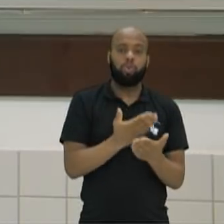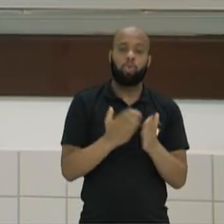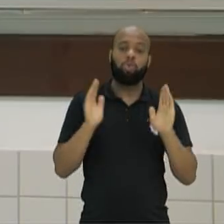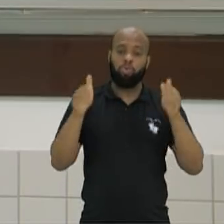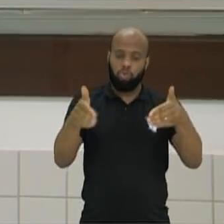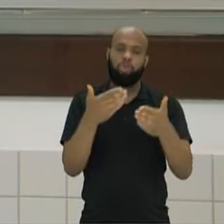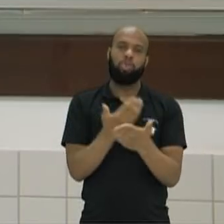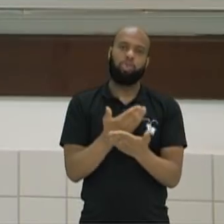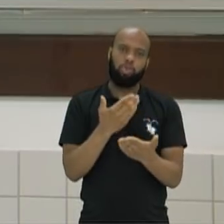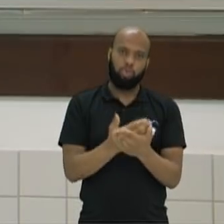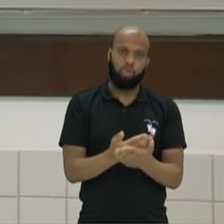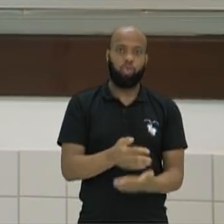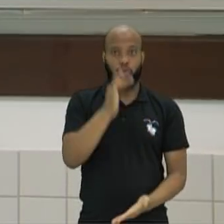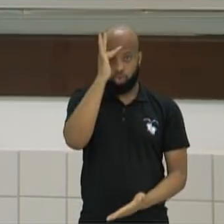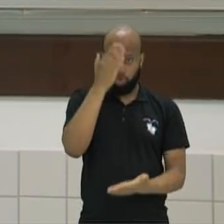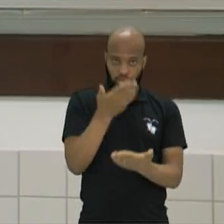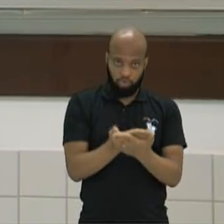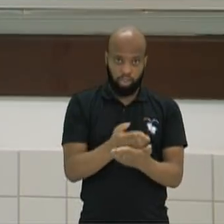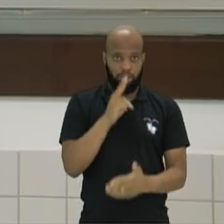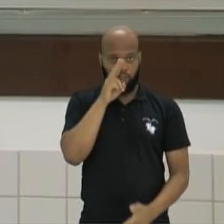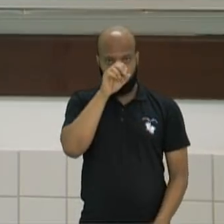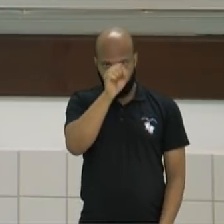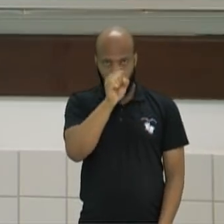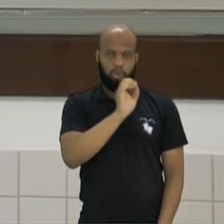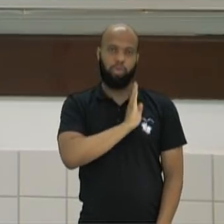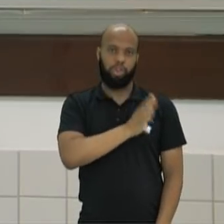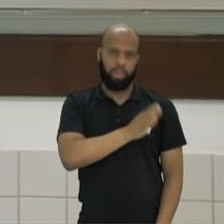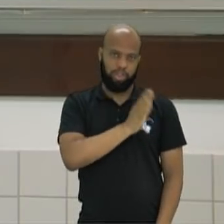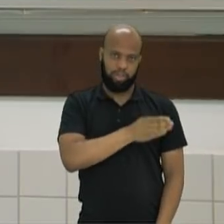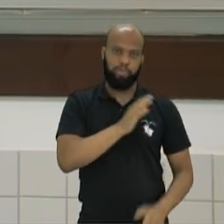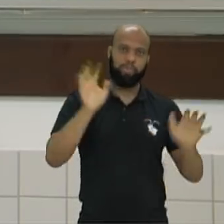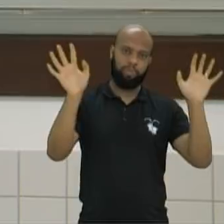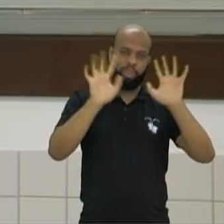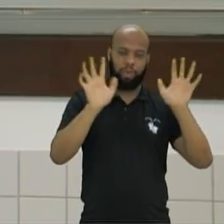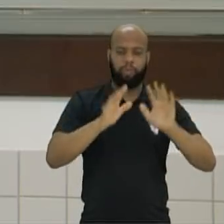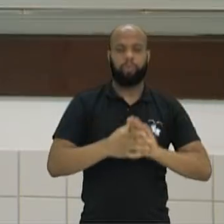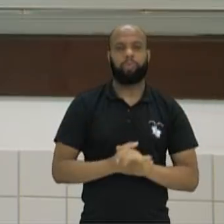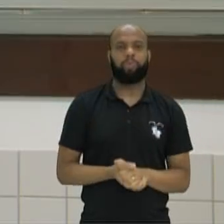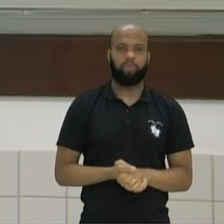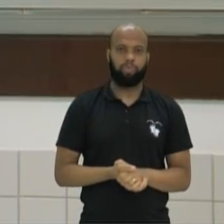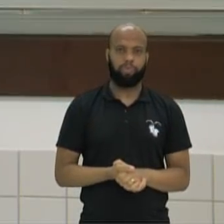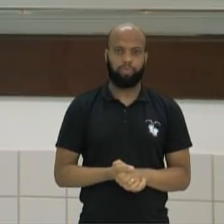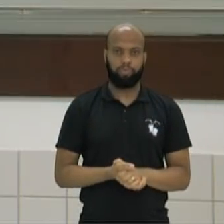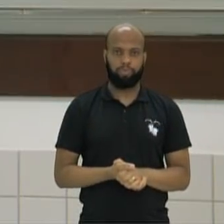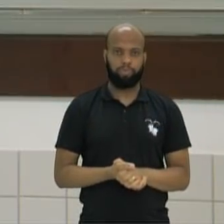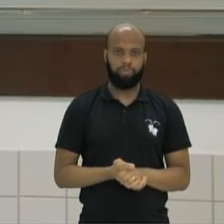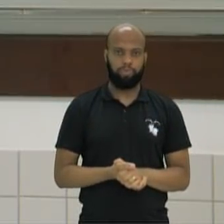sempre, foco nos estudos, galerinha, força, um pouquinho de fé não faz mal a ninguém. Até a próxima, valeu!